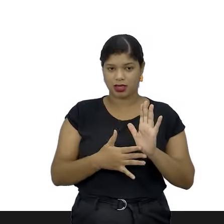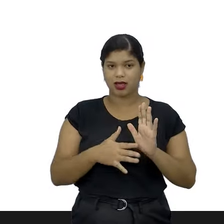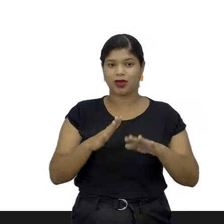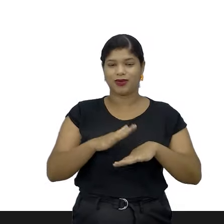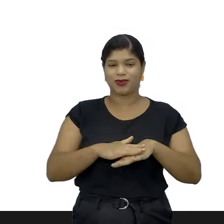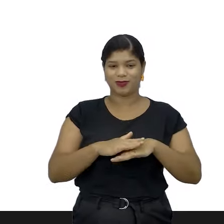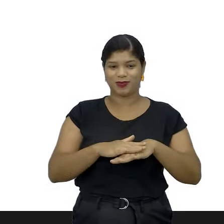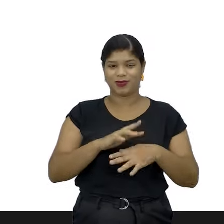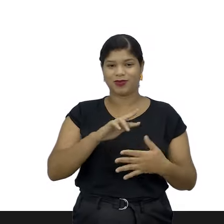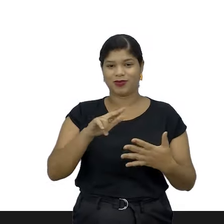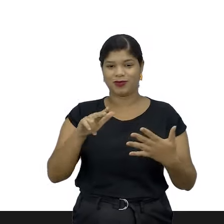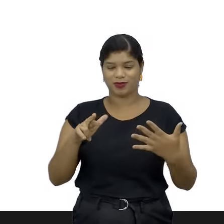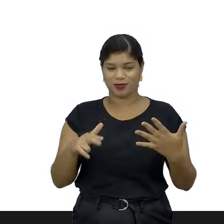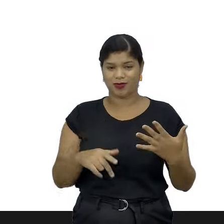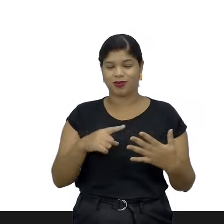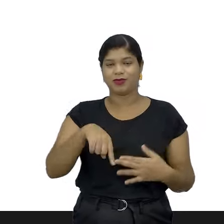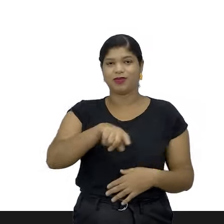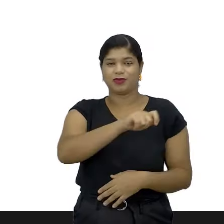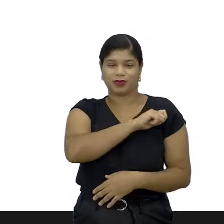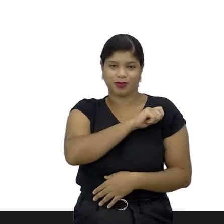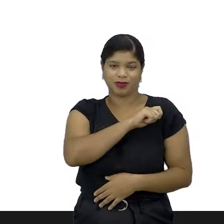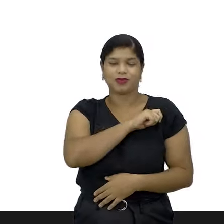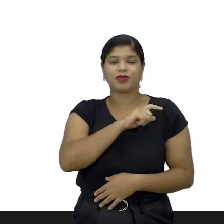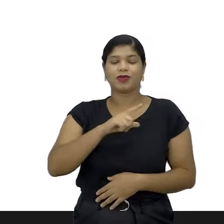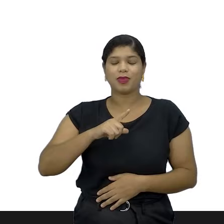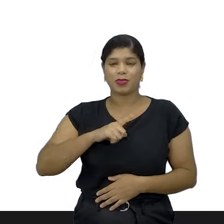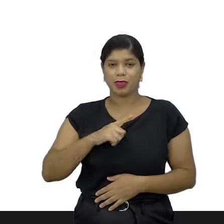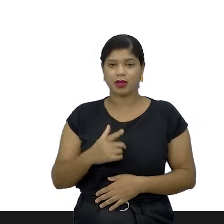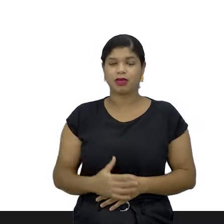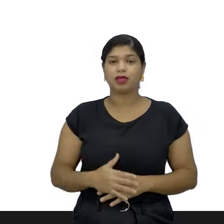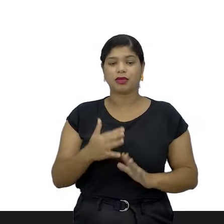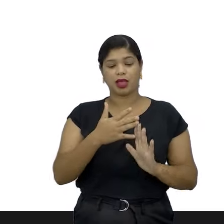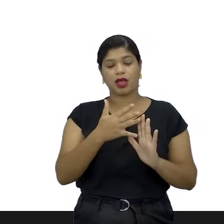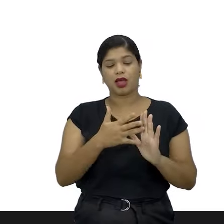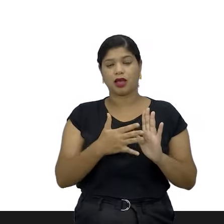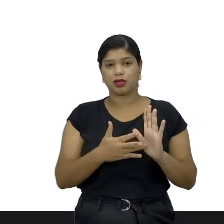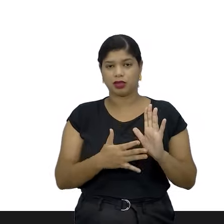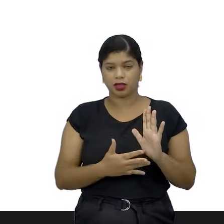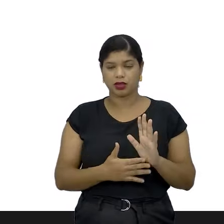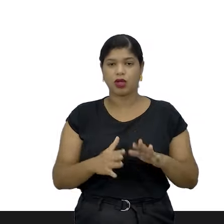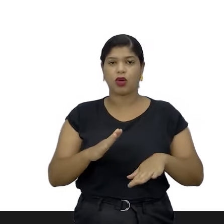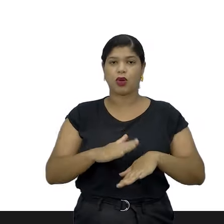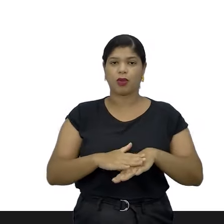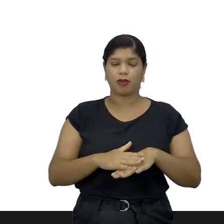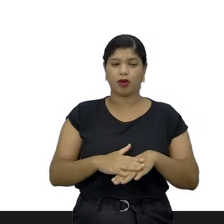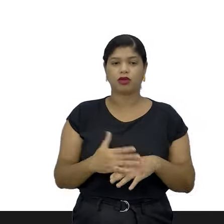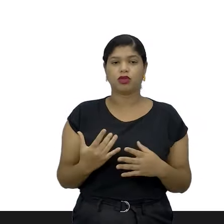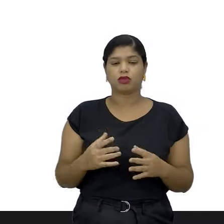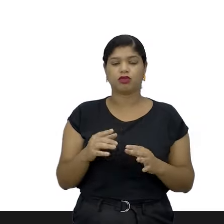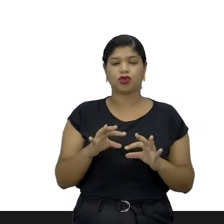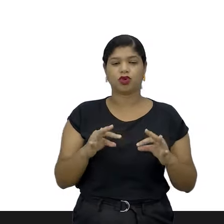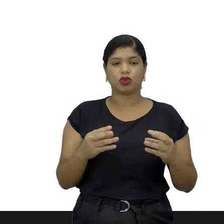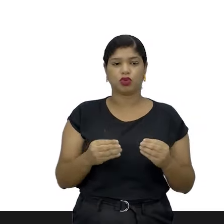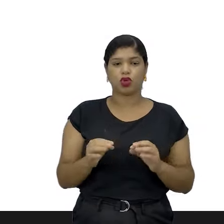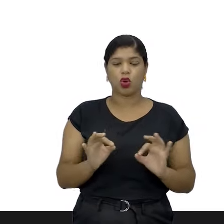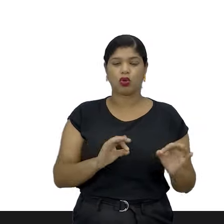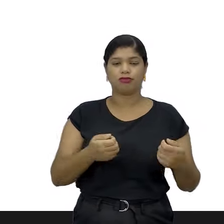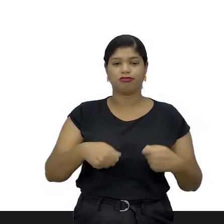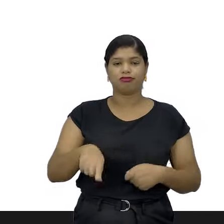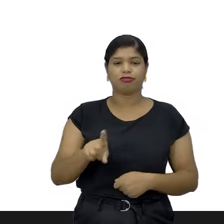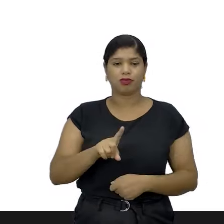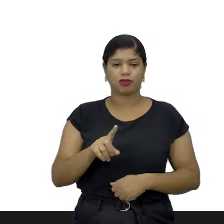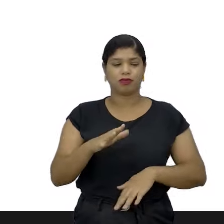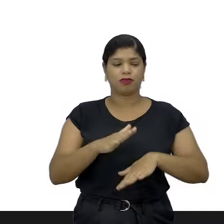Os estudantes vão receber uma receita com as suas partes fora de ordem, né, e eles vão